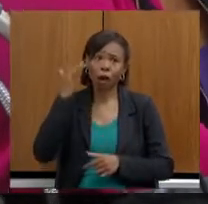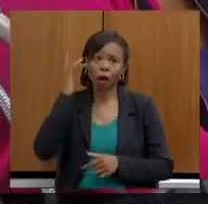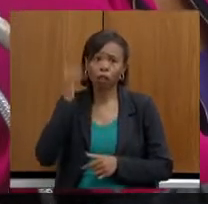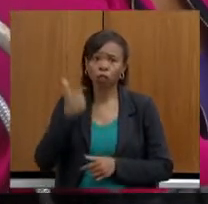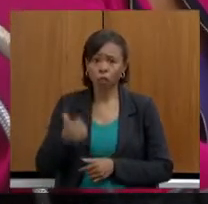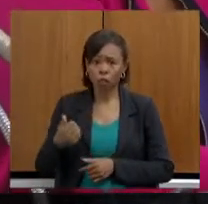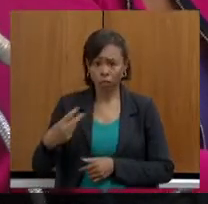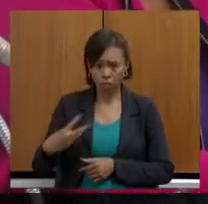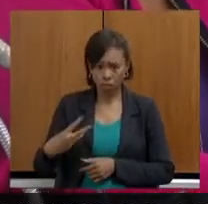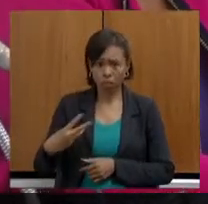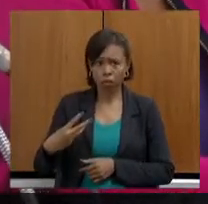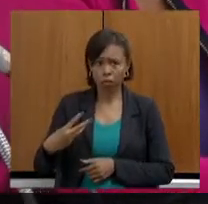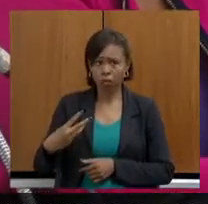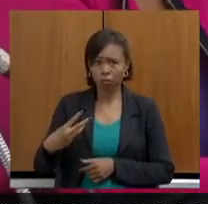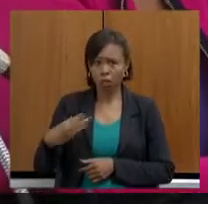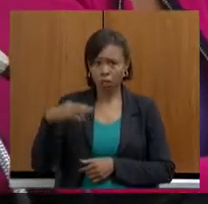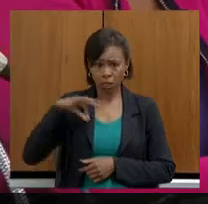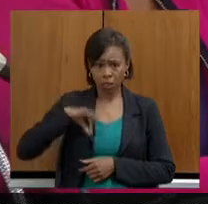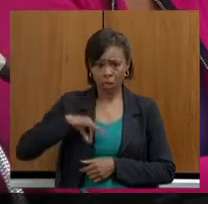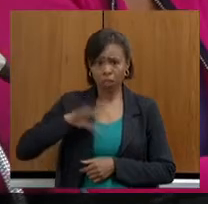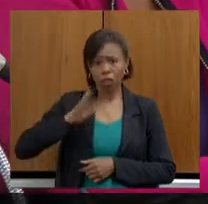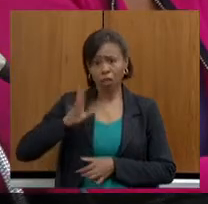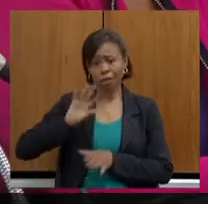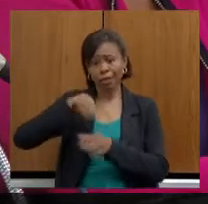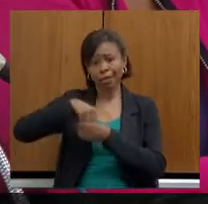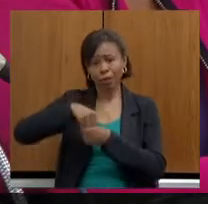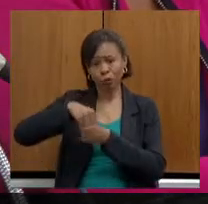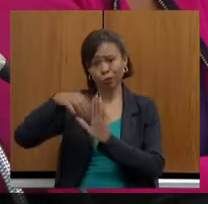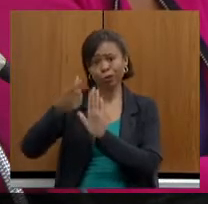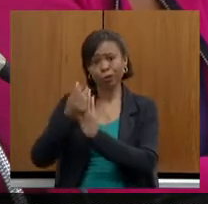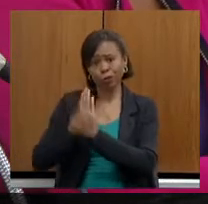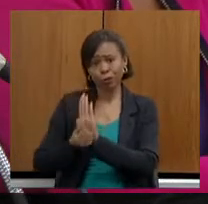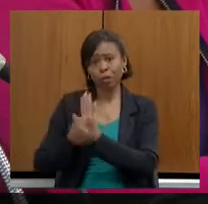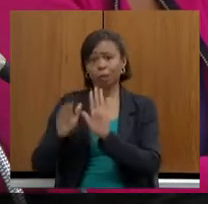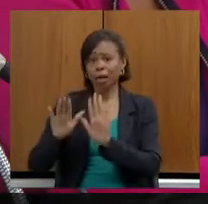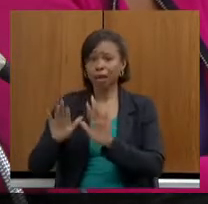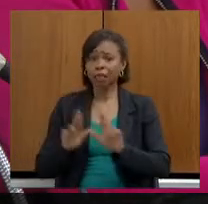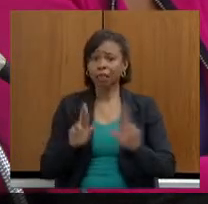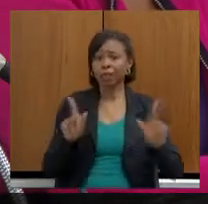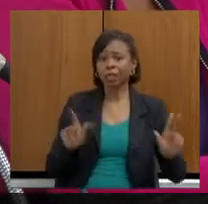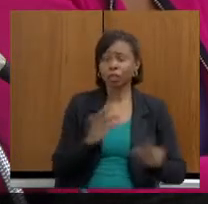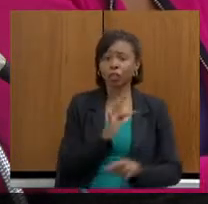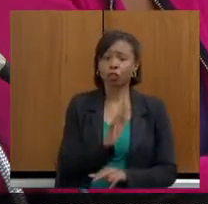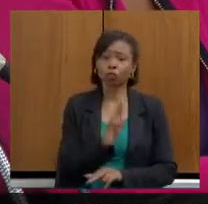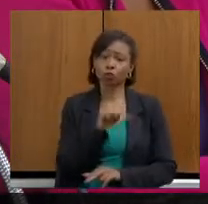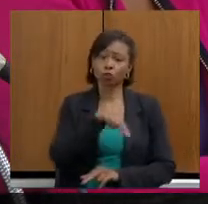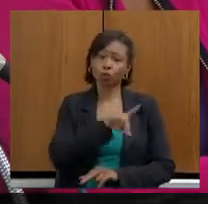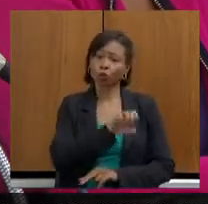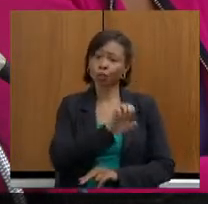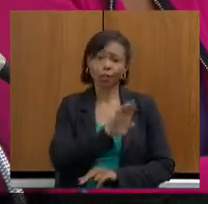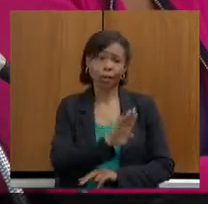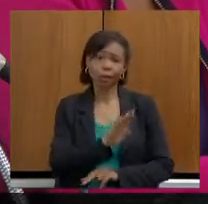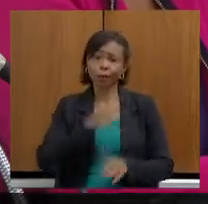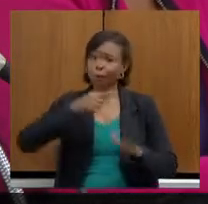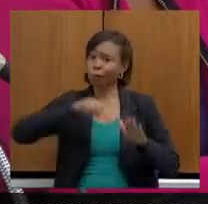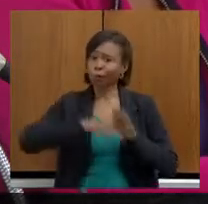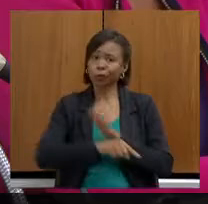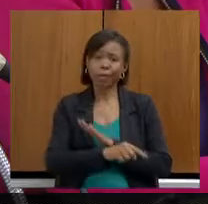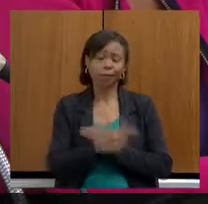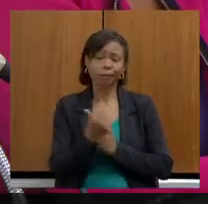tenho que está previsto o lançamento mas nós tem uma diferença com relação a atenção do fundeb no nosso nós vamos conseguir aprofundar aqui porque são